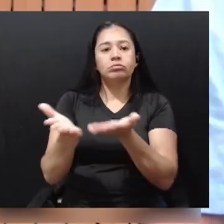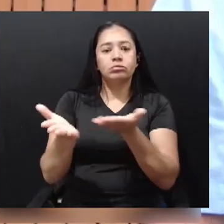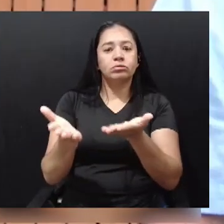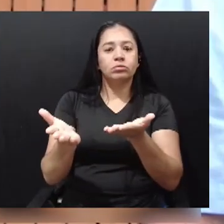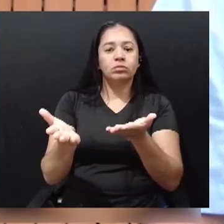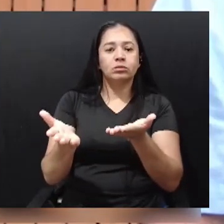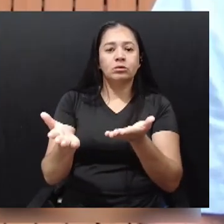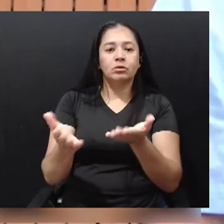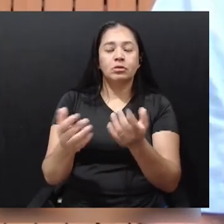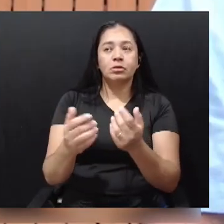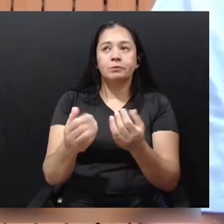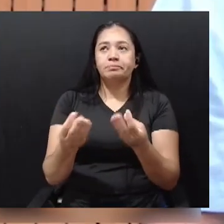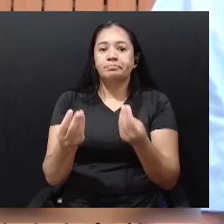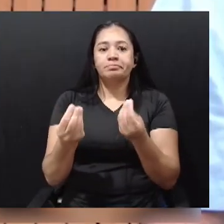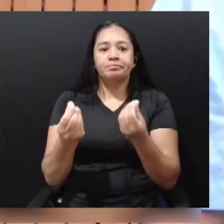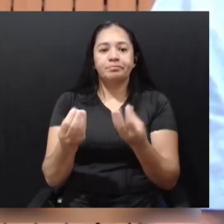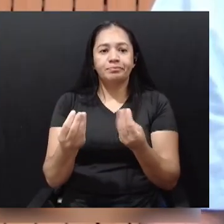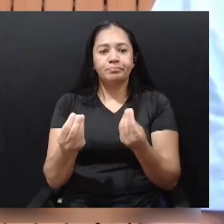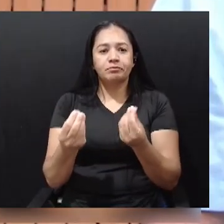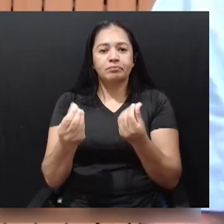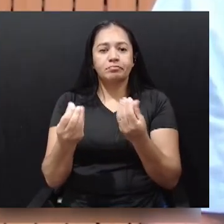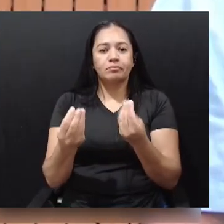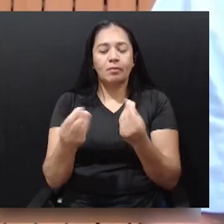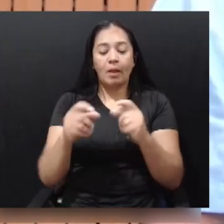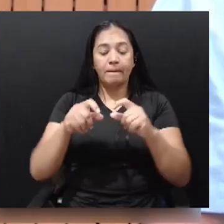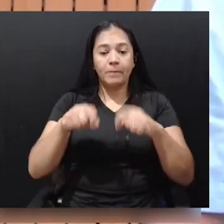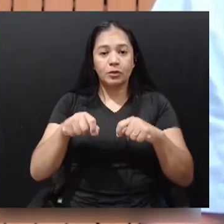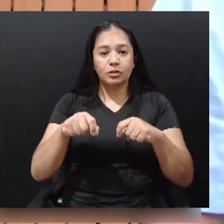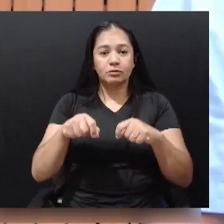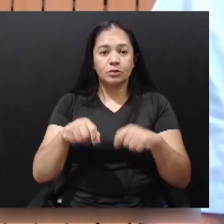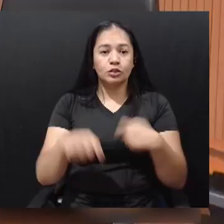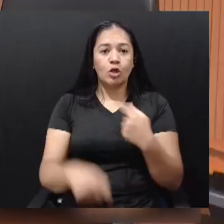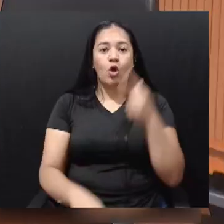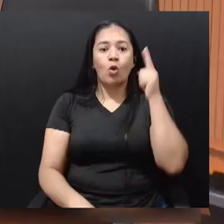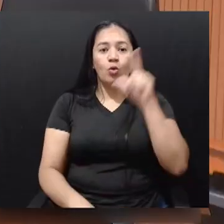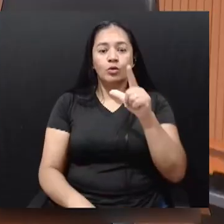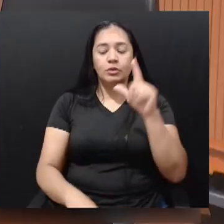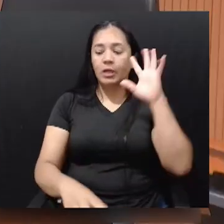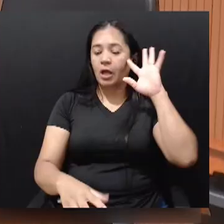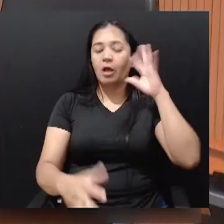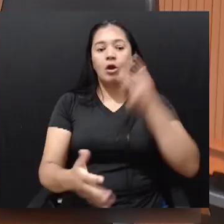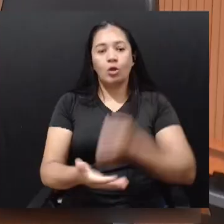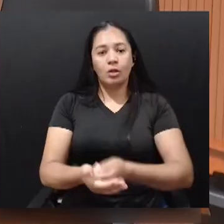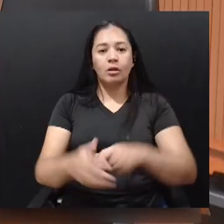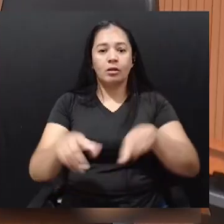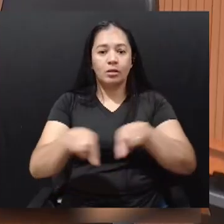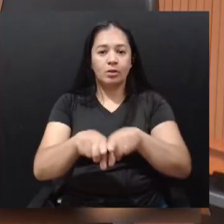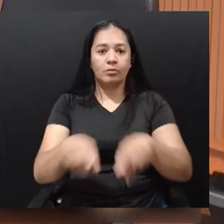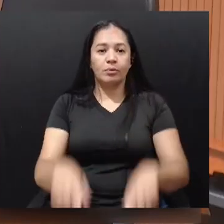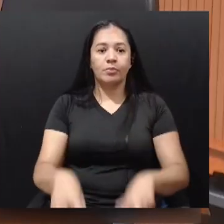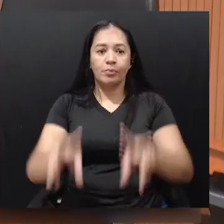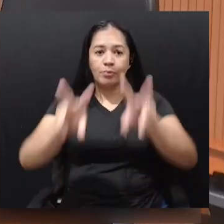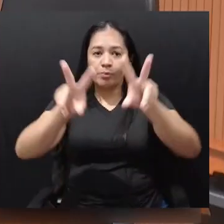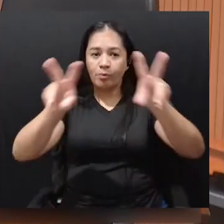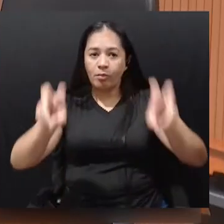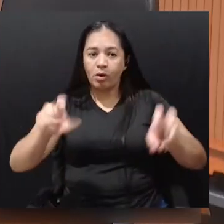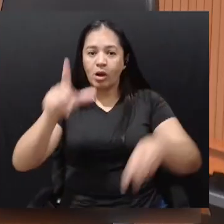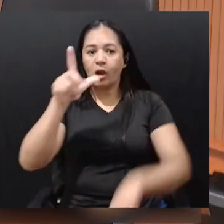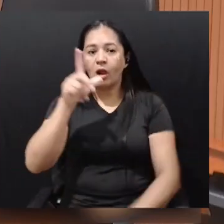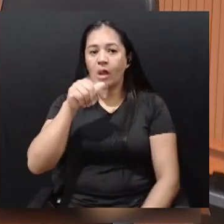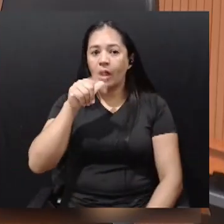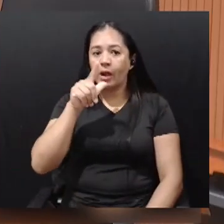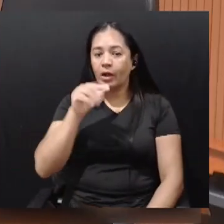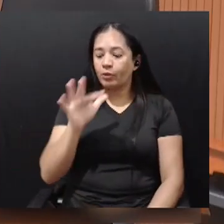maior possibilidade de que a gente possa trazer soluções também. Com o tema Água e o Futuro de Campinas,